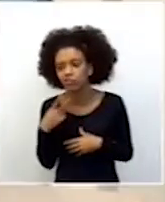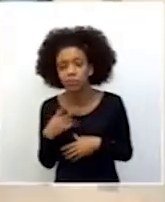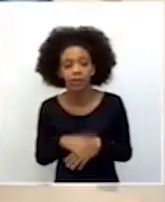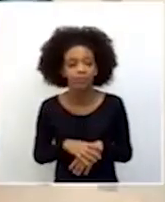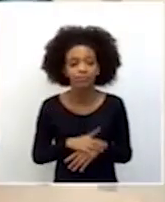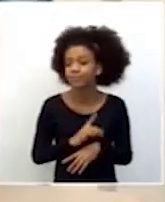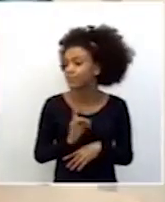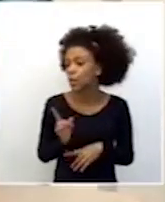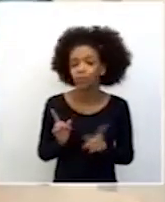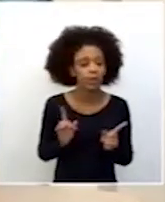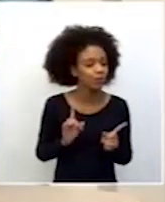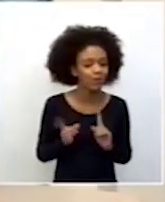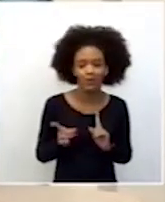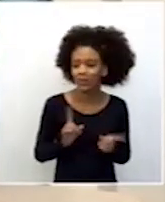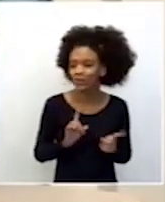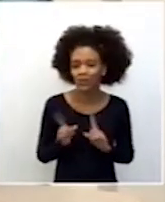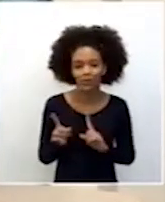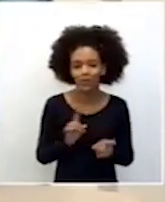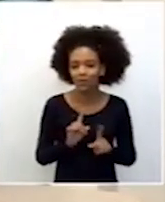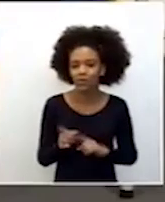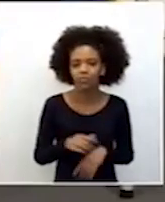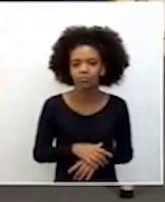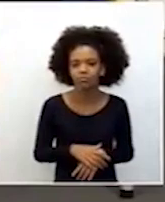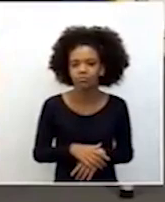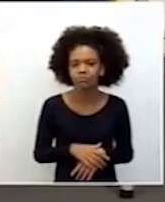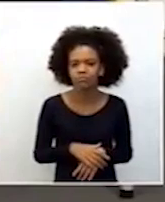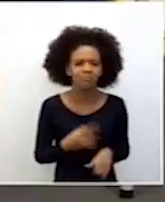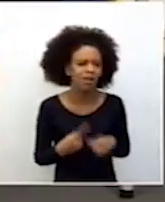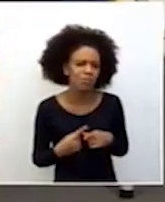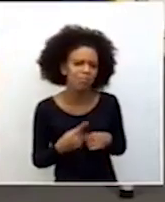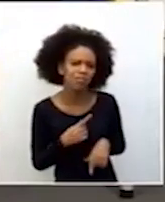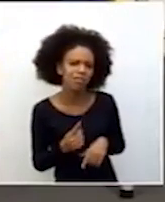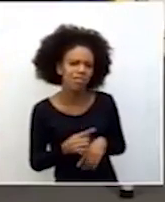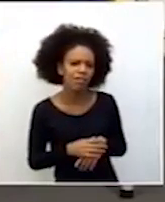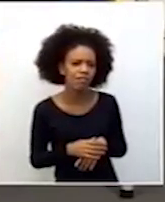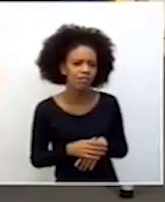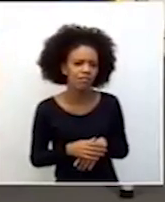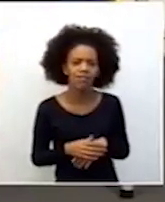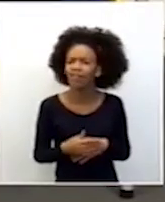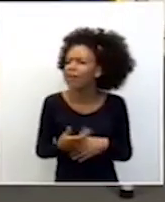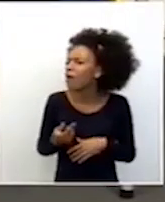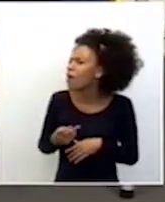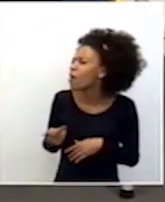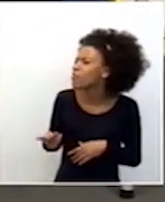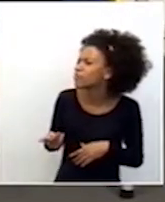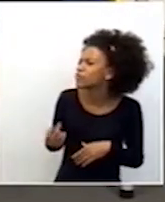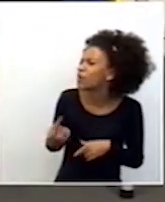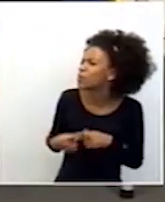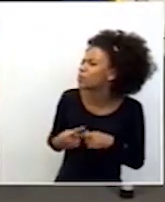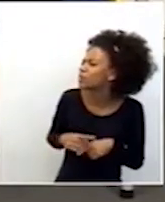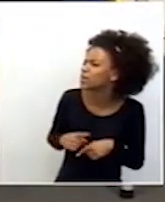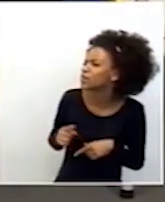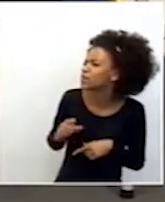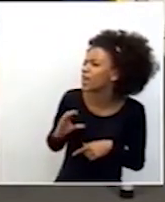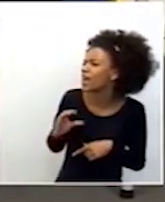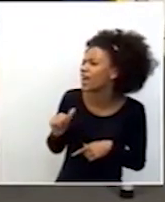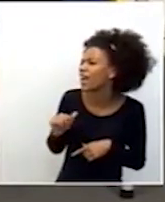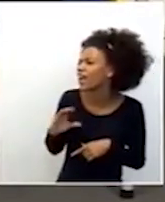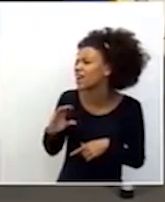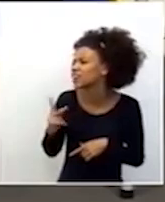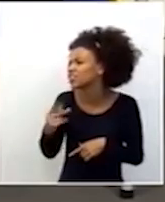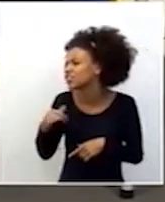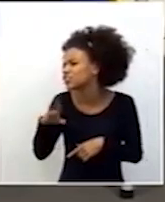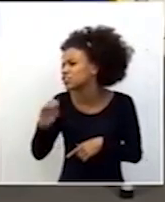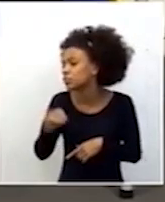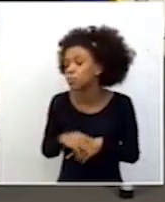não. Por que não? Porque isso professora, não é um cachimbo. Por que aquilo não é um cachimbo? Você tem que jogar no Google,